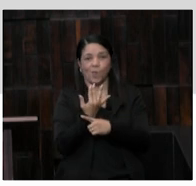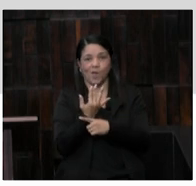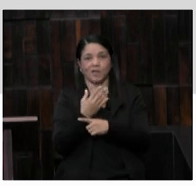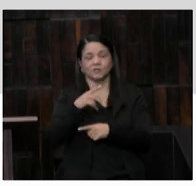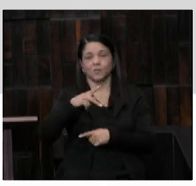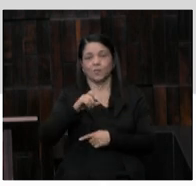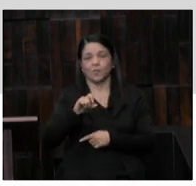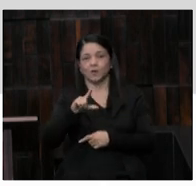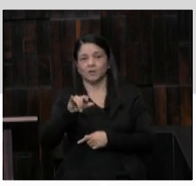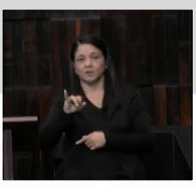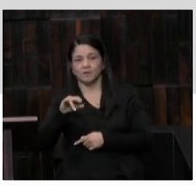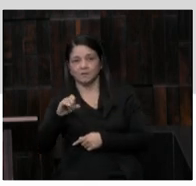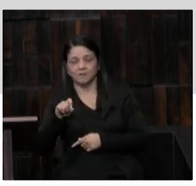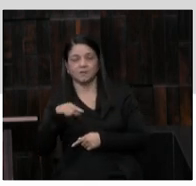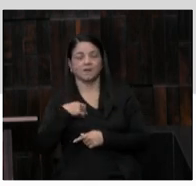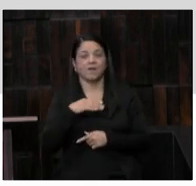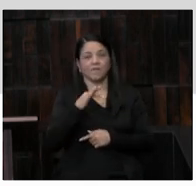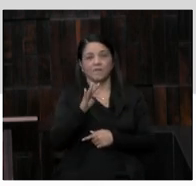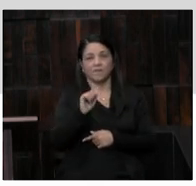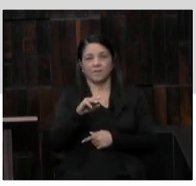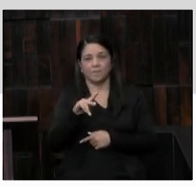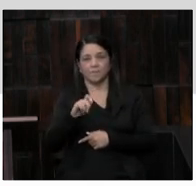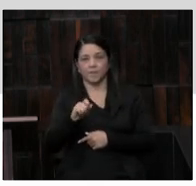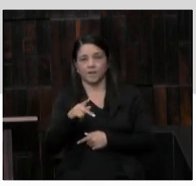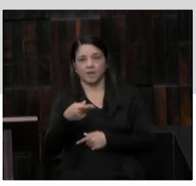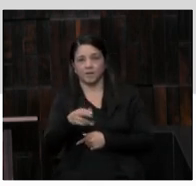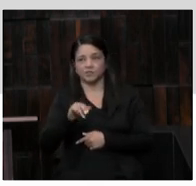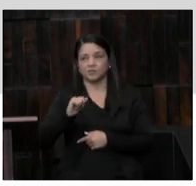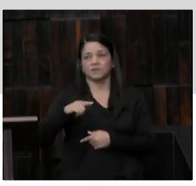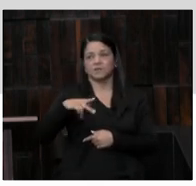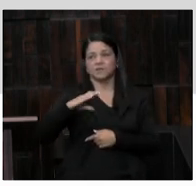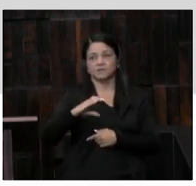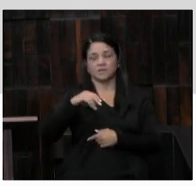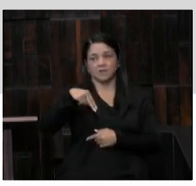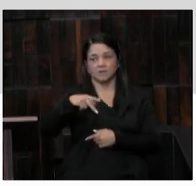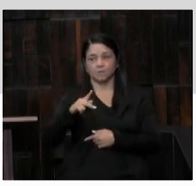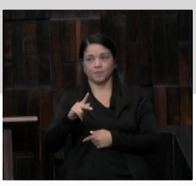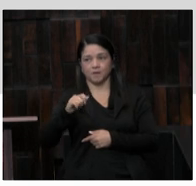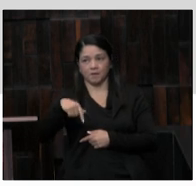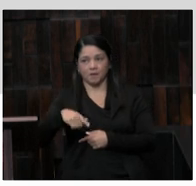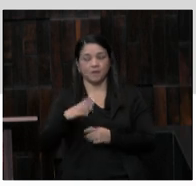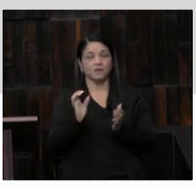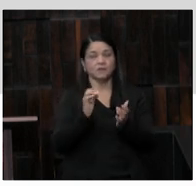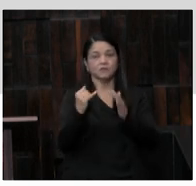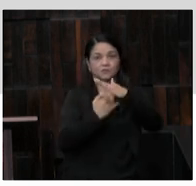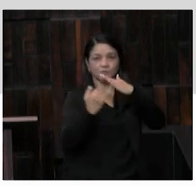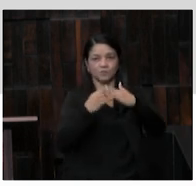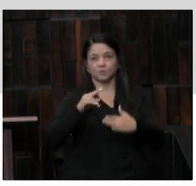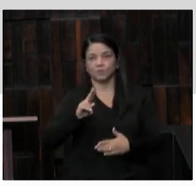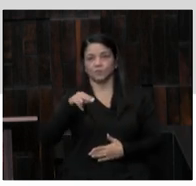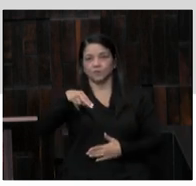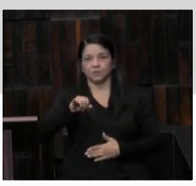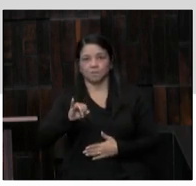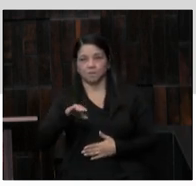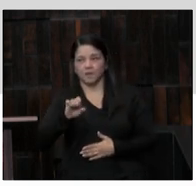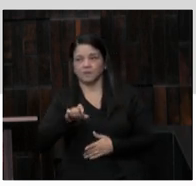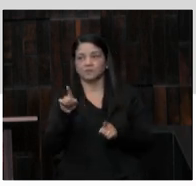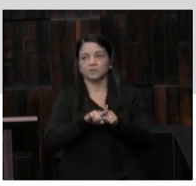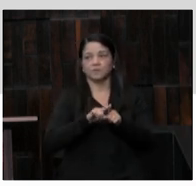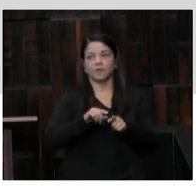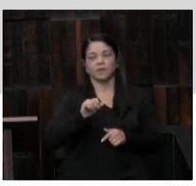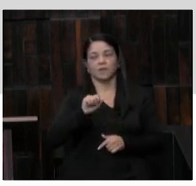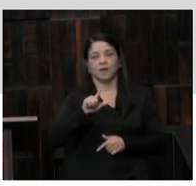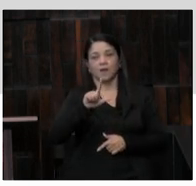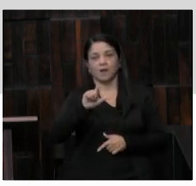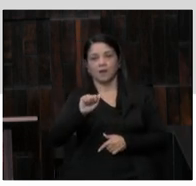Pique Carneiro, à FAPERJ, ao CNPq, à CAPES, ao Instituto Unimed, e o Label, que é um